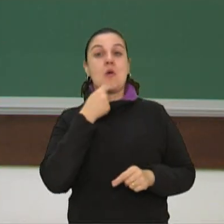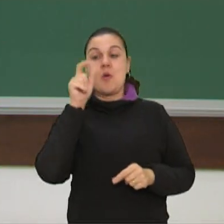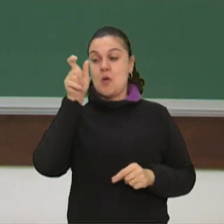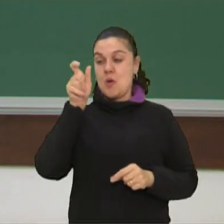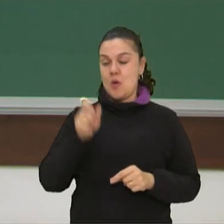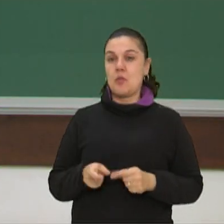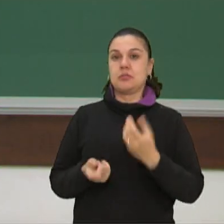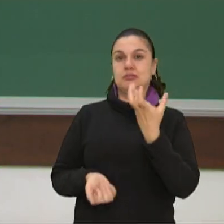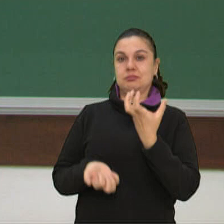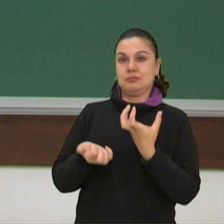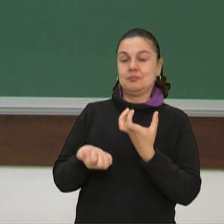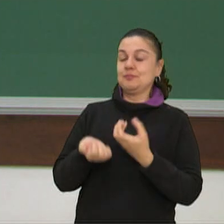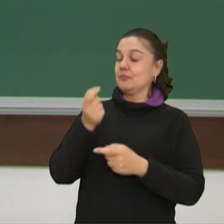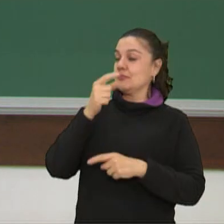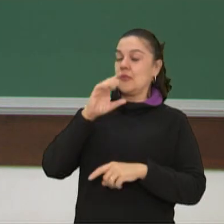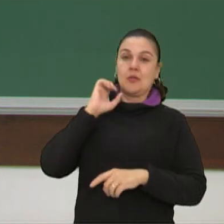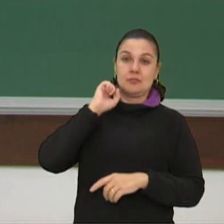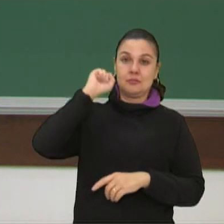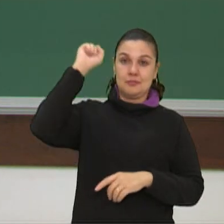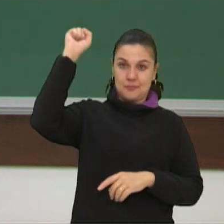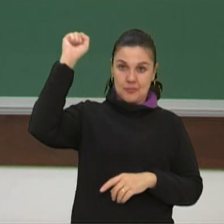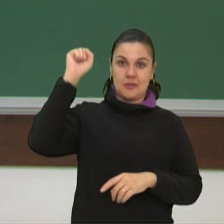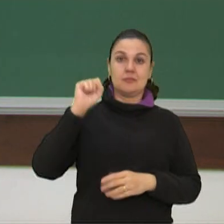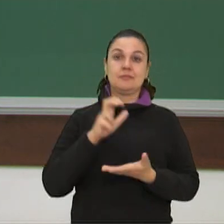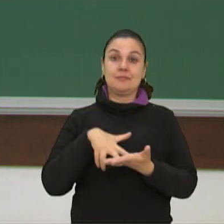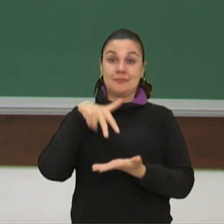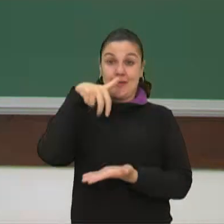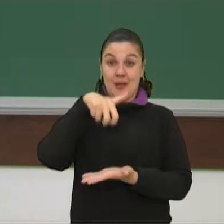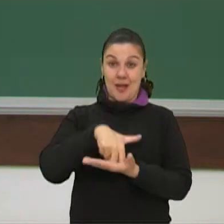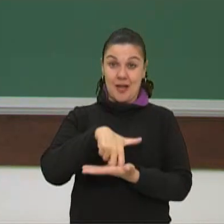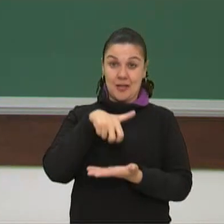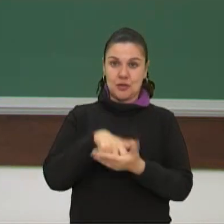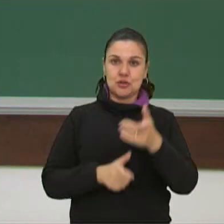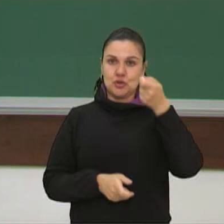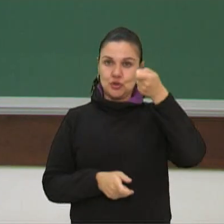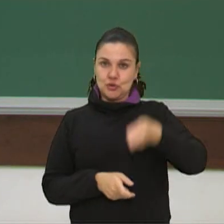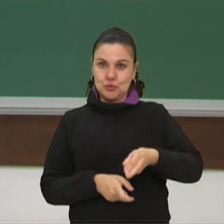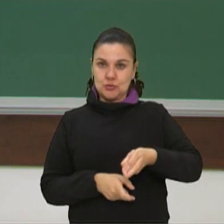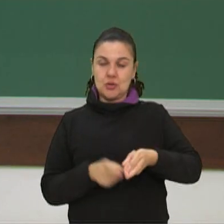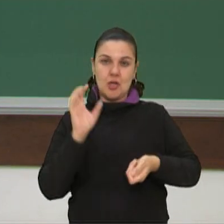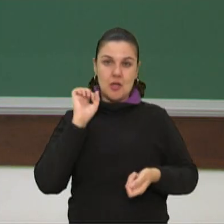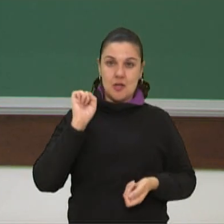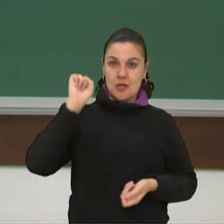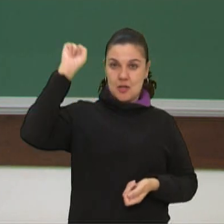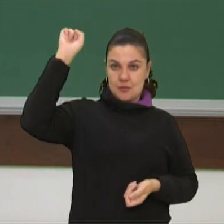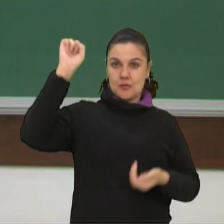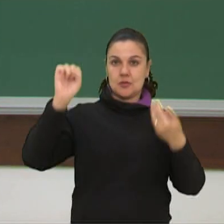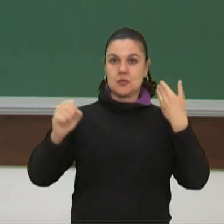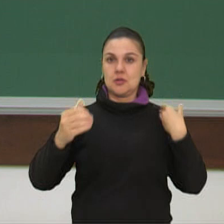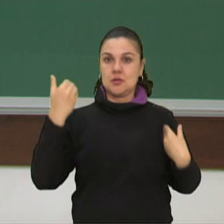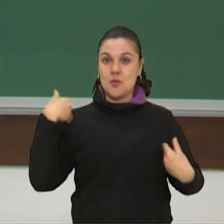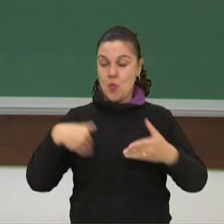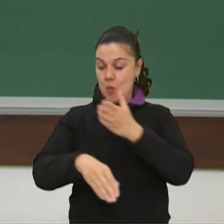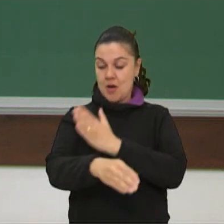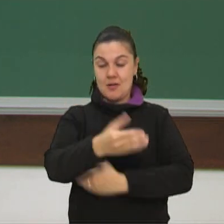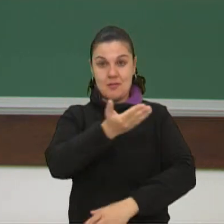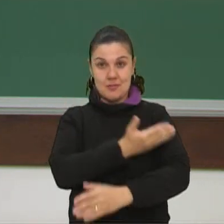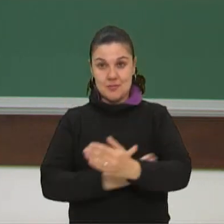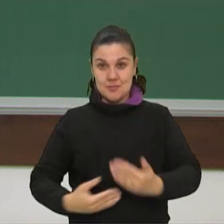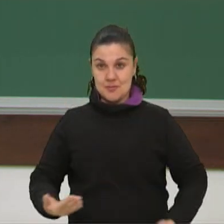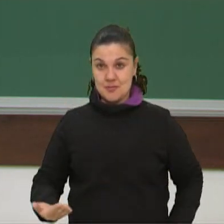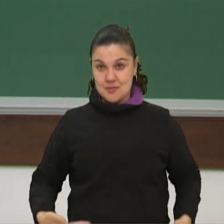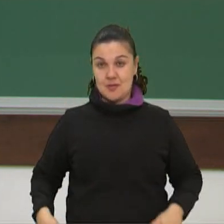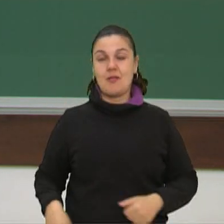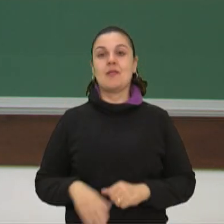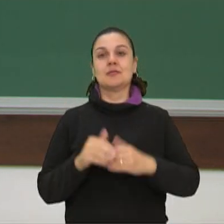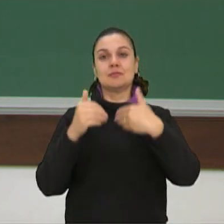foi executado. Então ele foi condenado a enforcamento e a ser